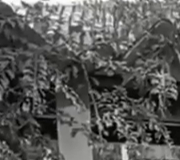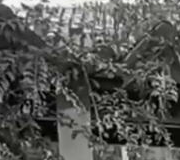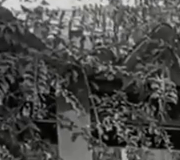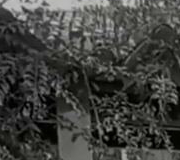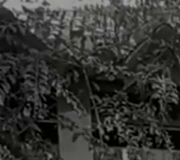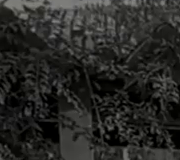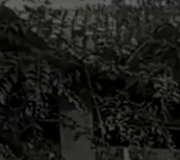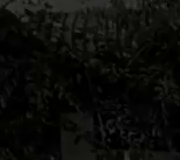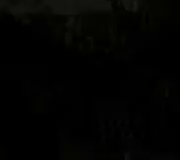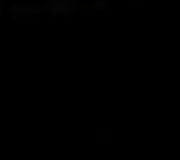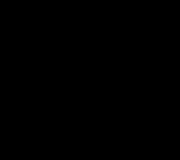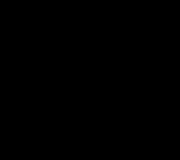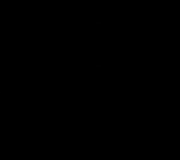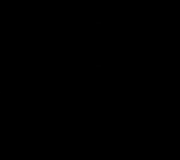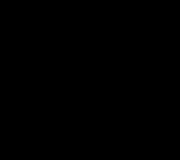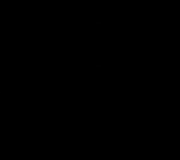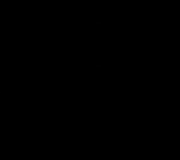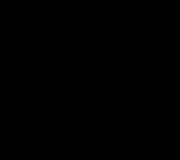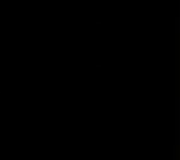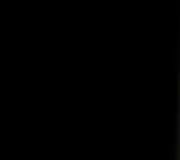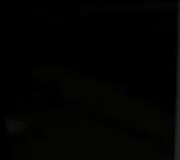vida